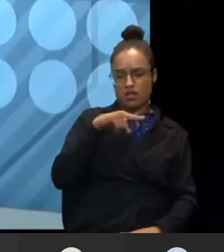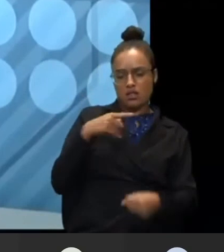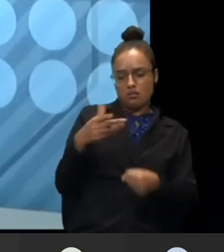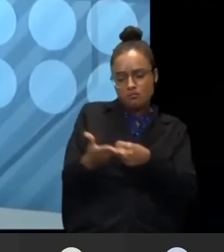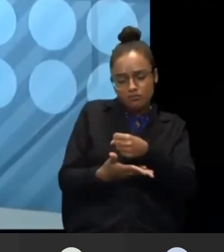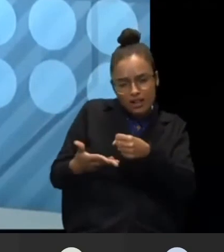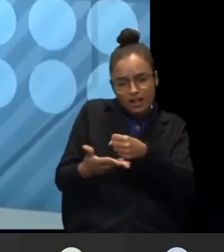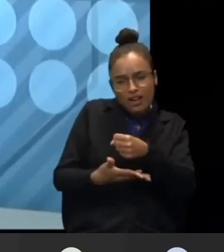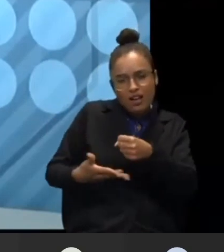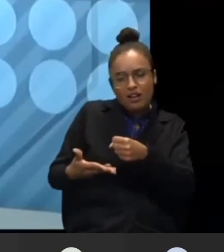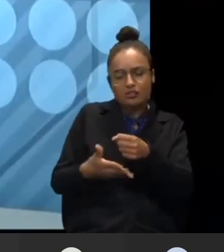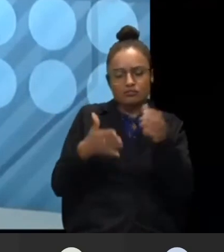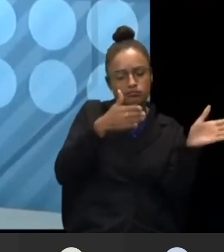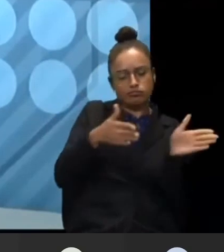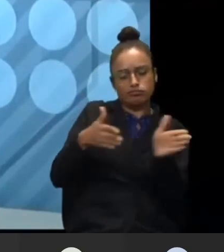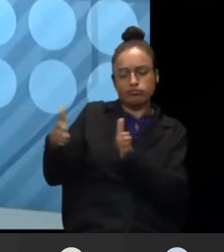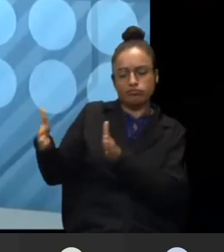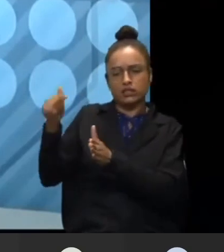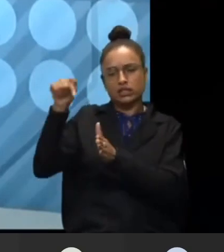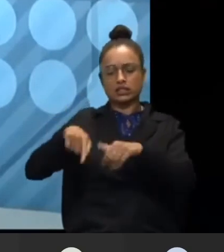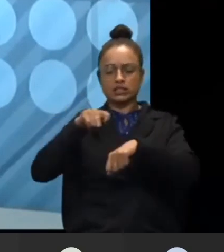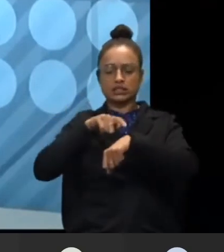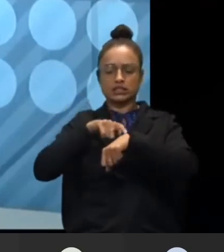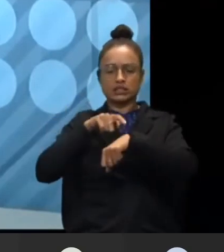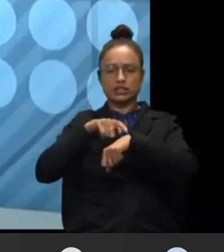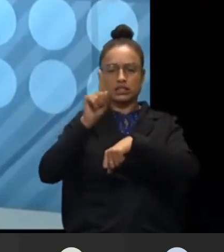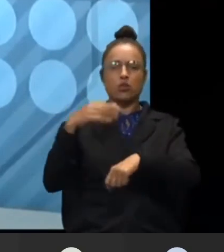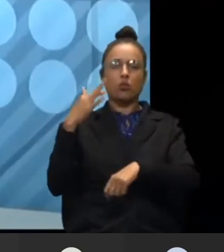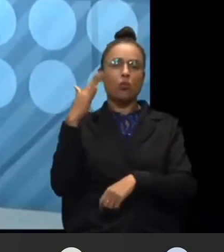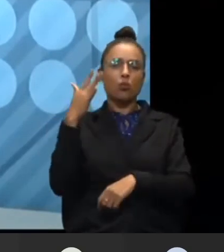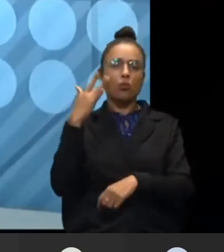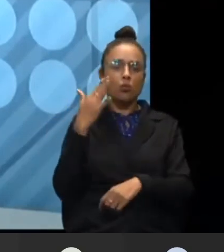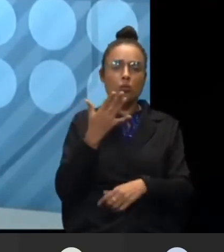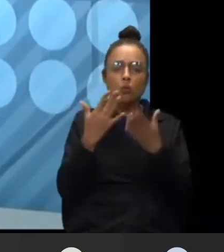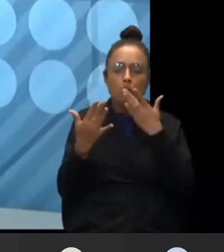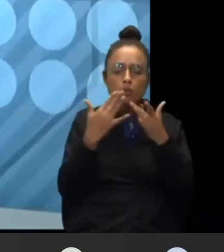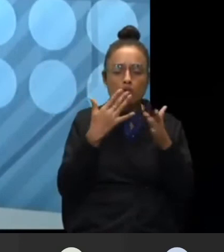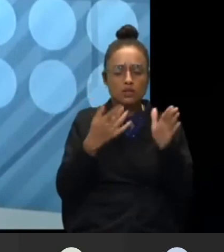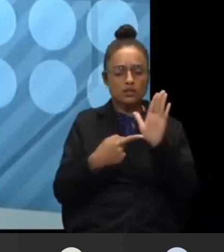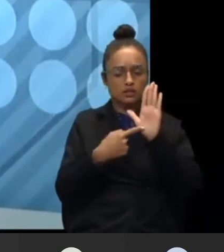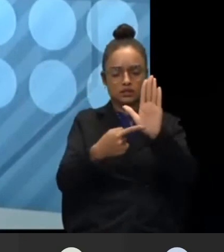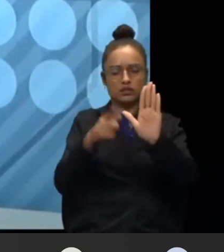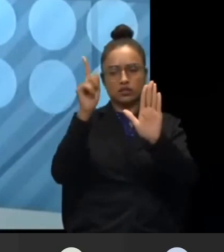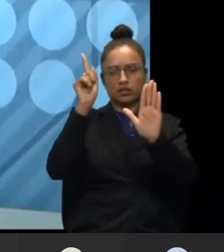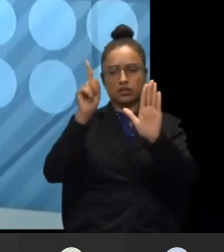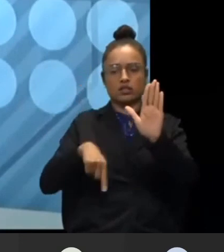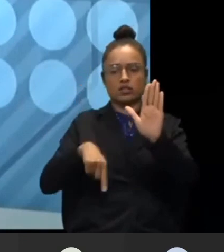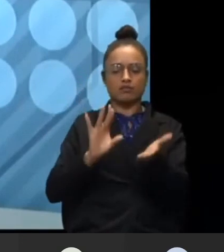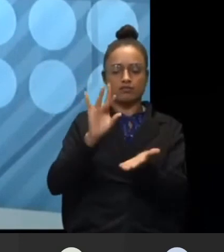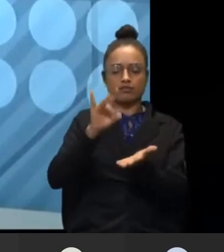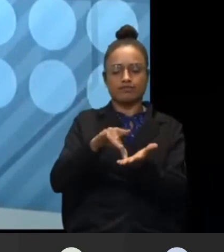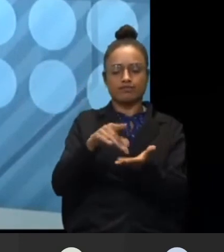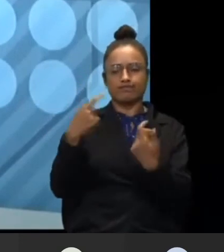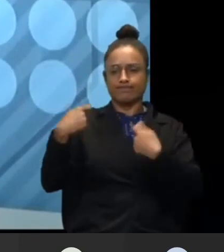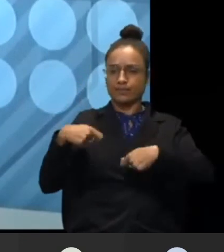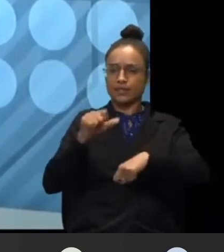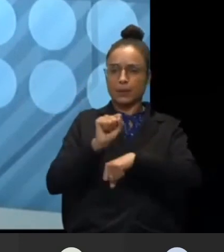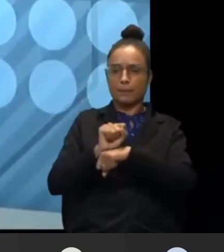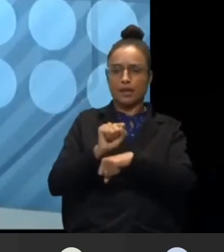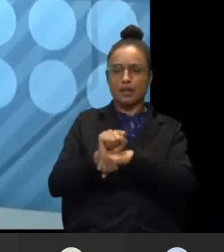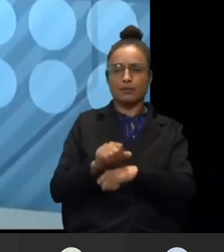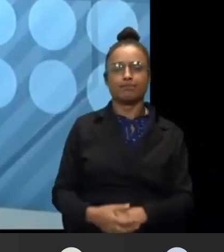com a base. Então, nesse momento, o surgimento da coloração rosa nos indica que a titulação deve ser